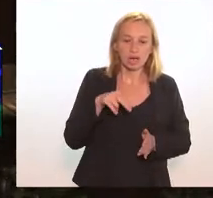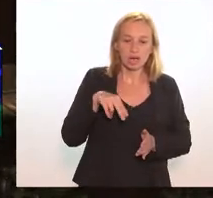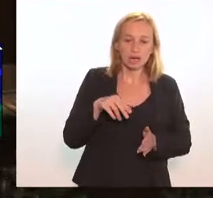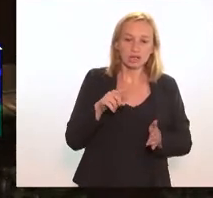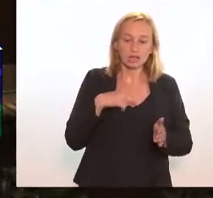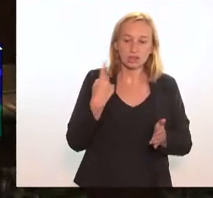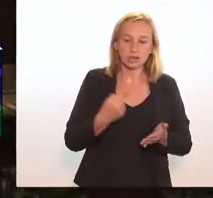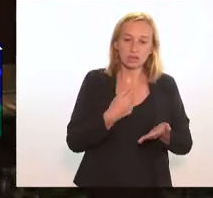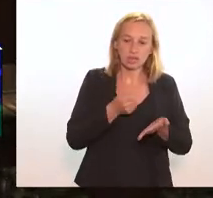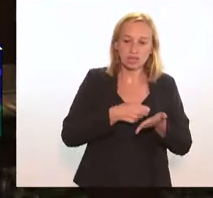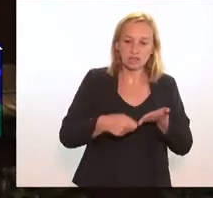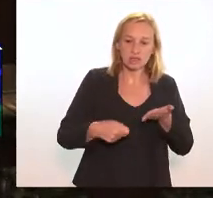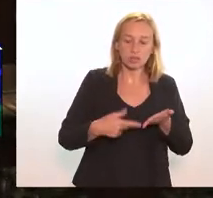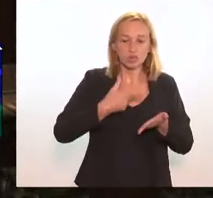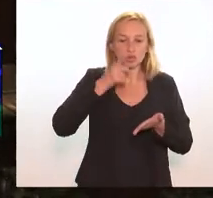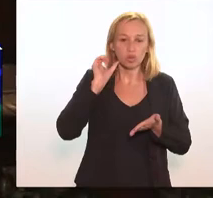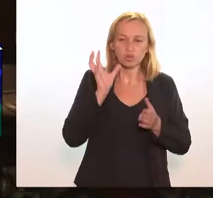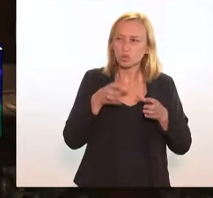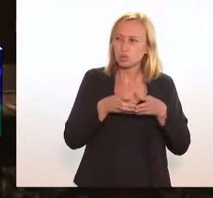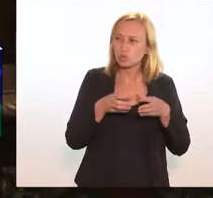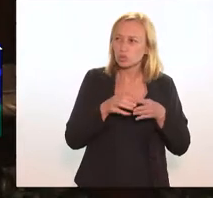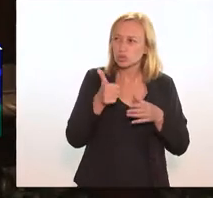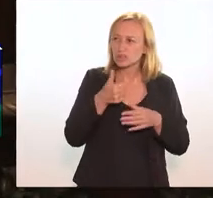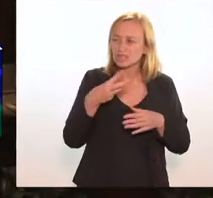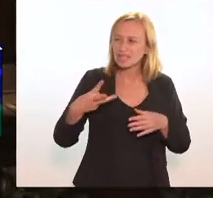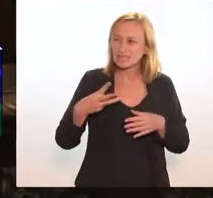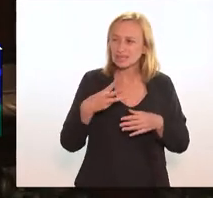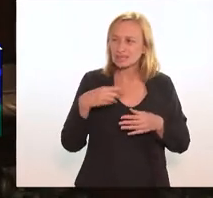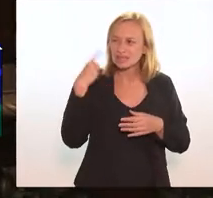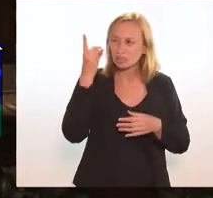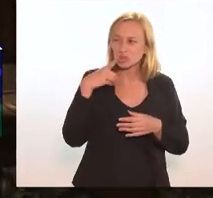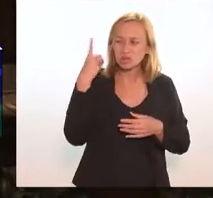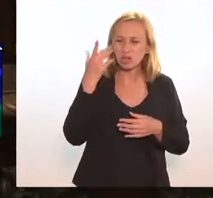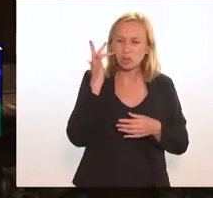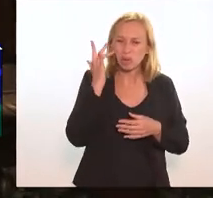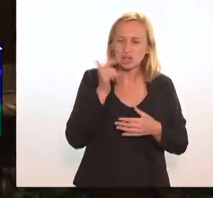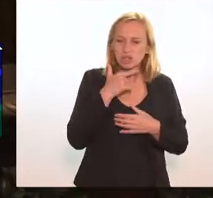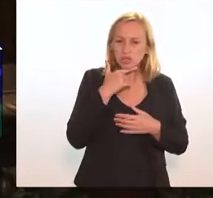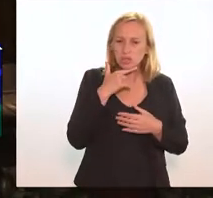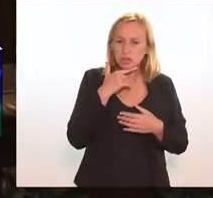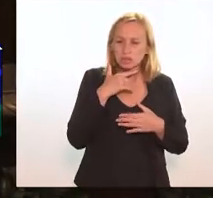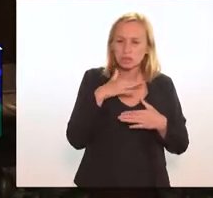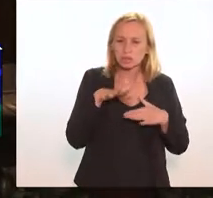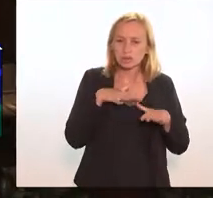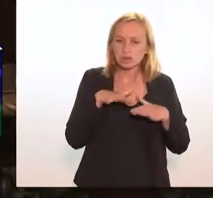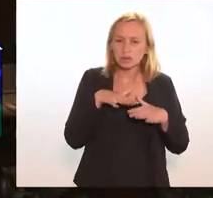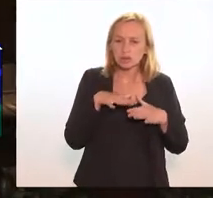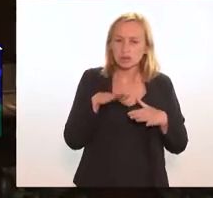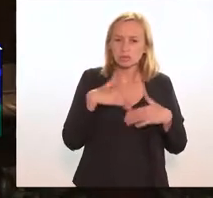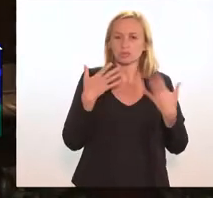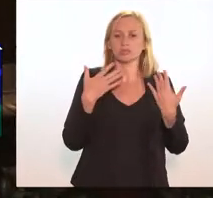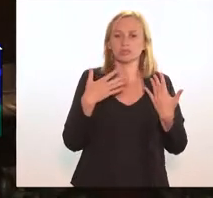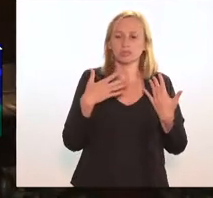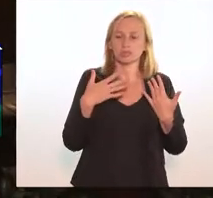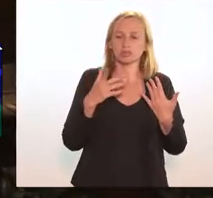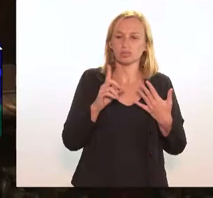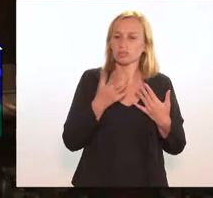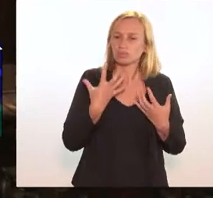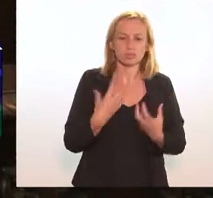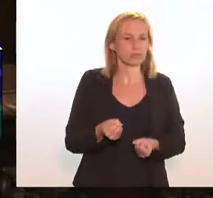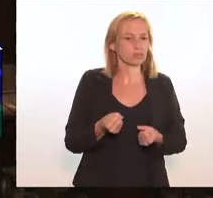assinamos ontem, um grupo, acho que de 13 deputados e deputadas, manifestando surpresa e